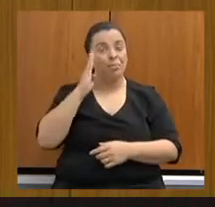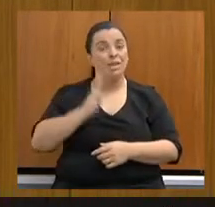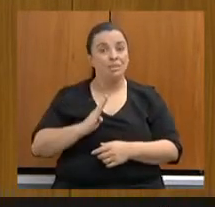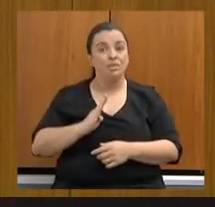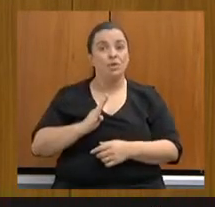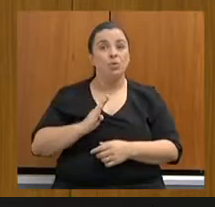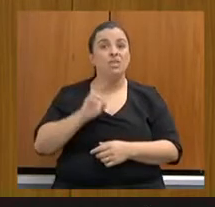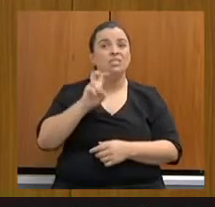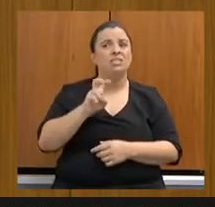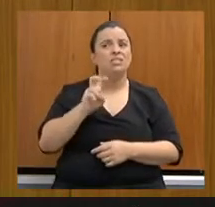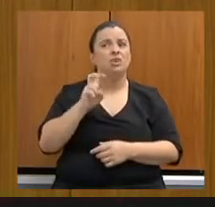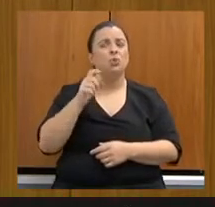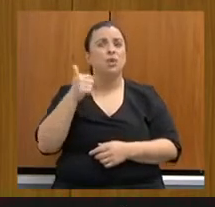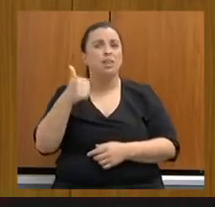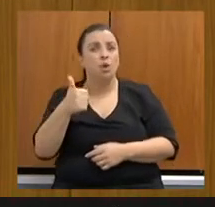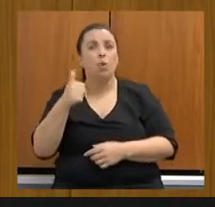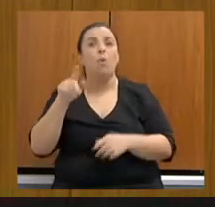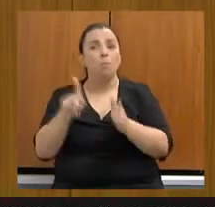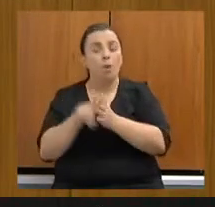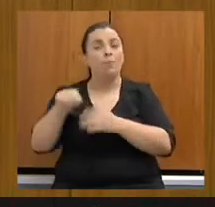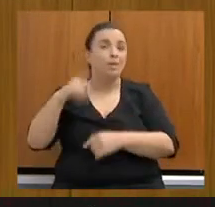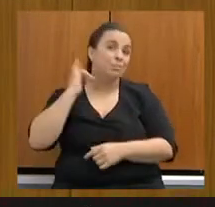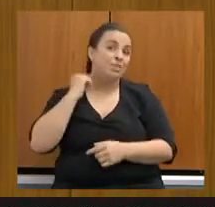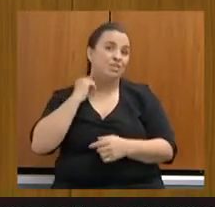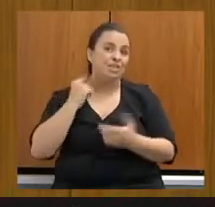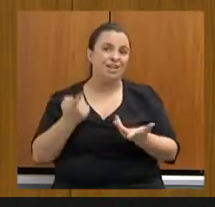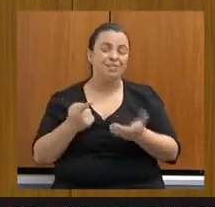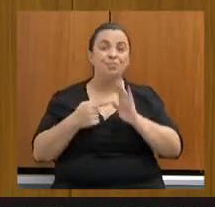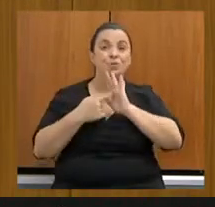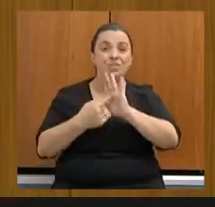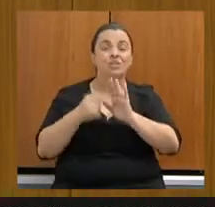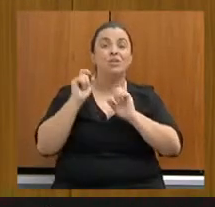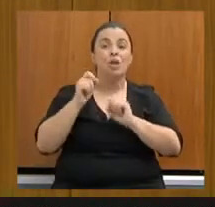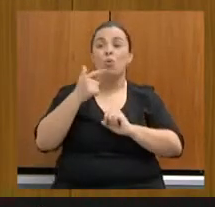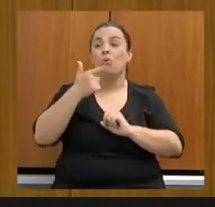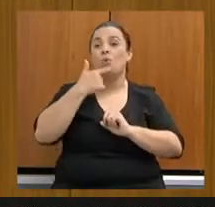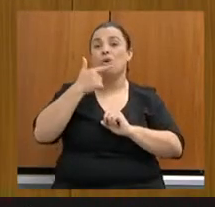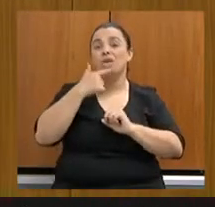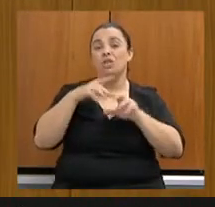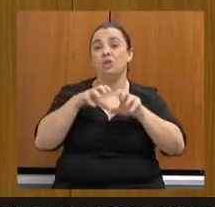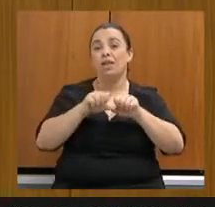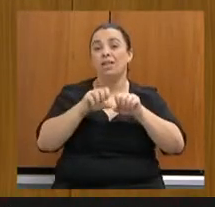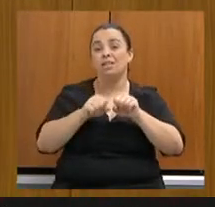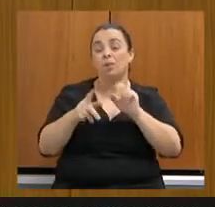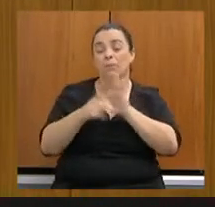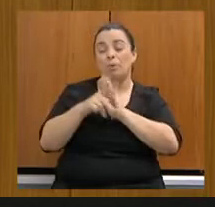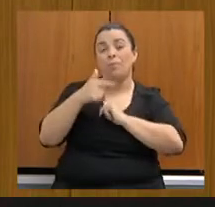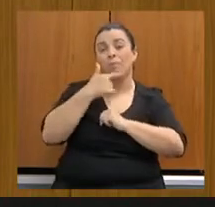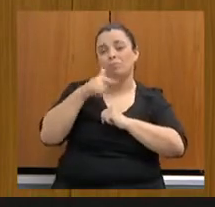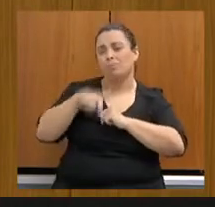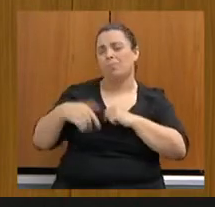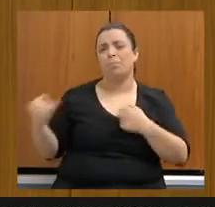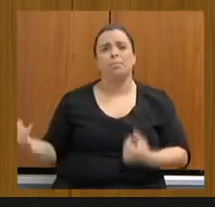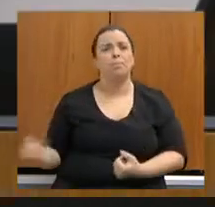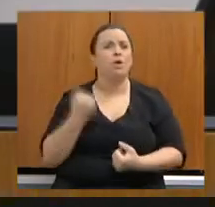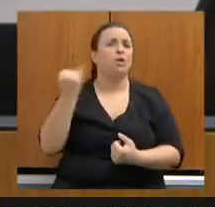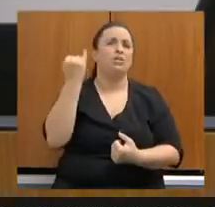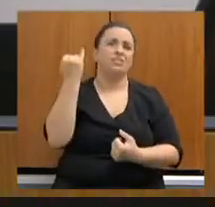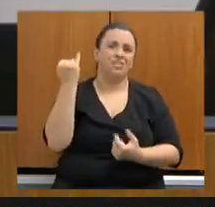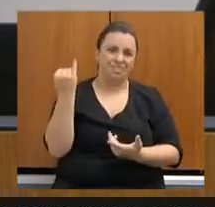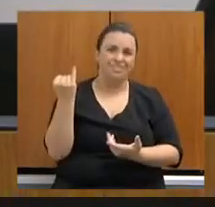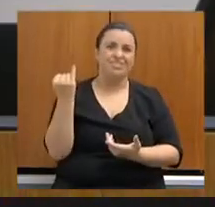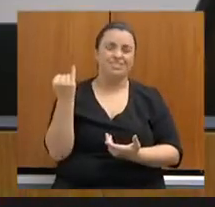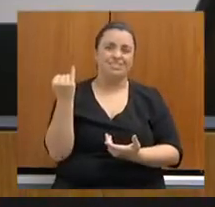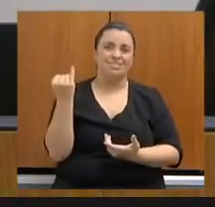mineiras uma demonstração de que o queijo artesanal de Minas Gerais é muito importante nós temos